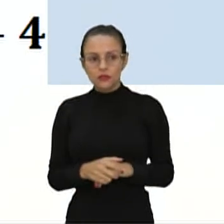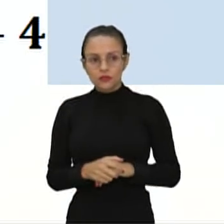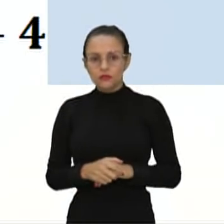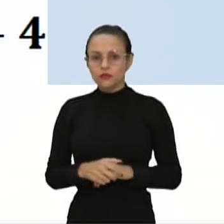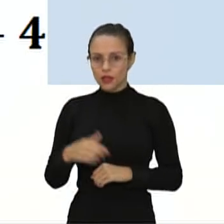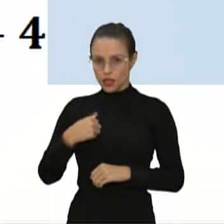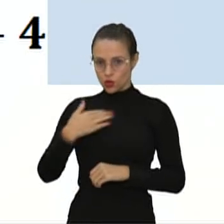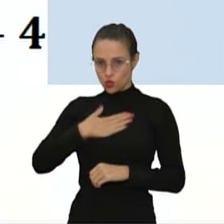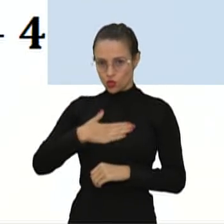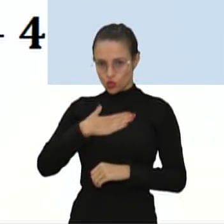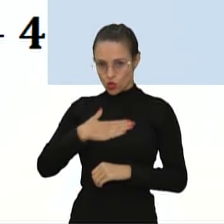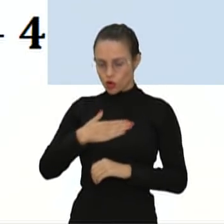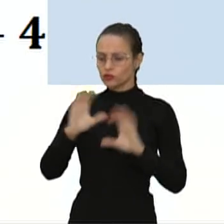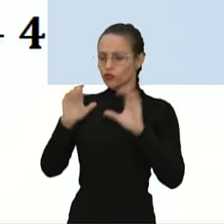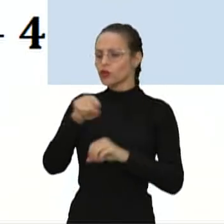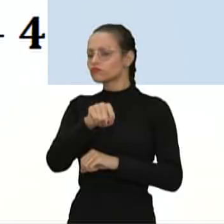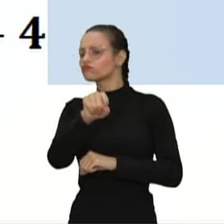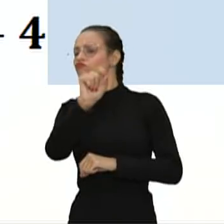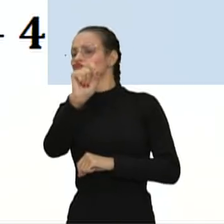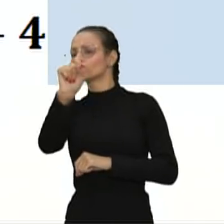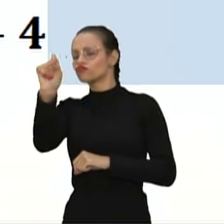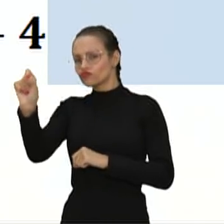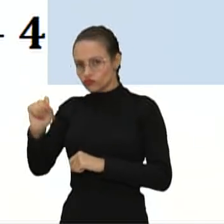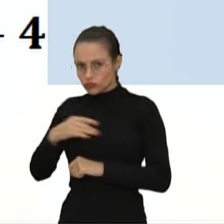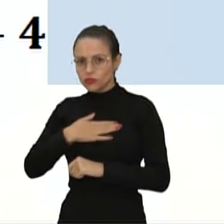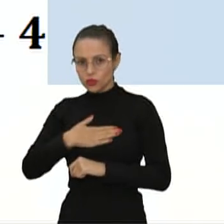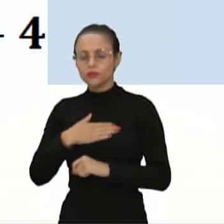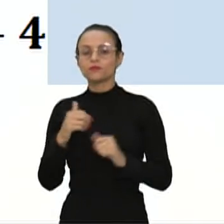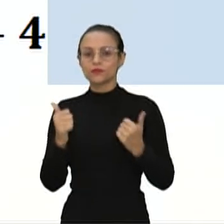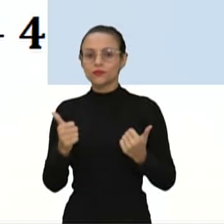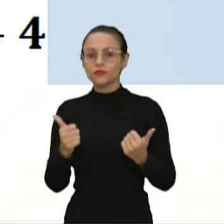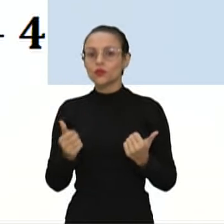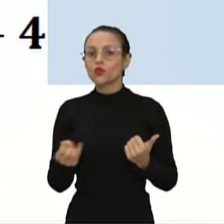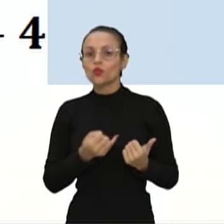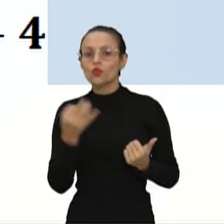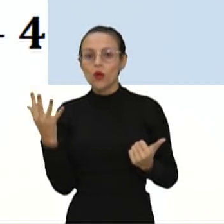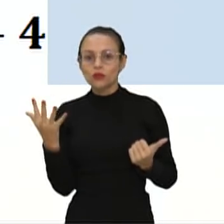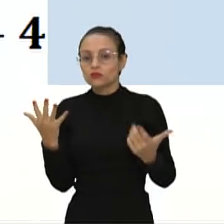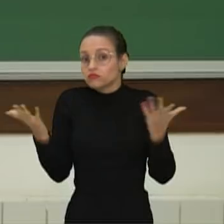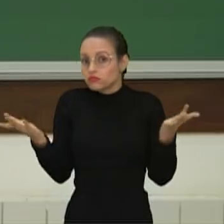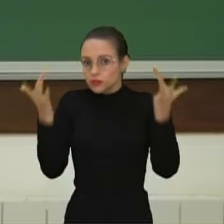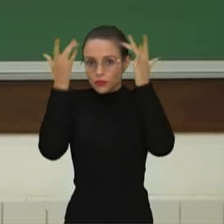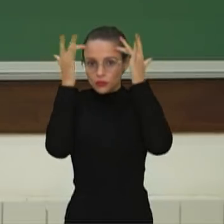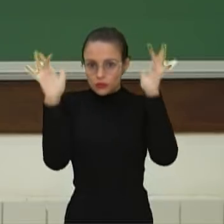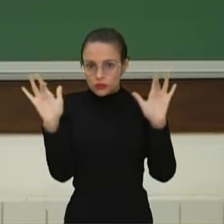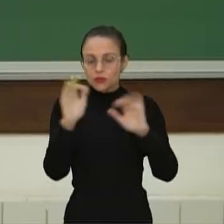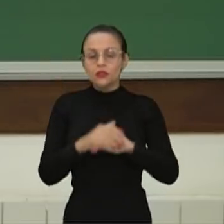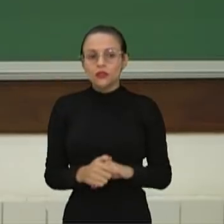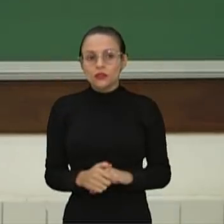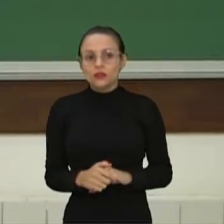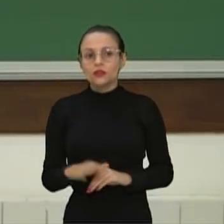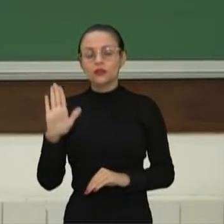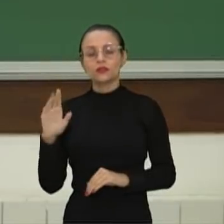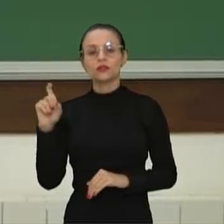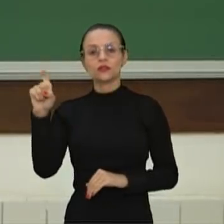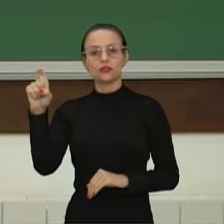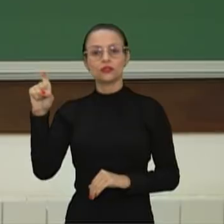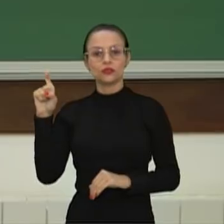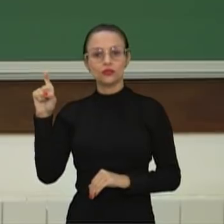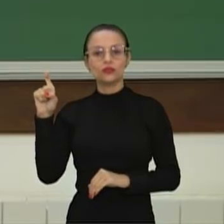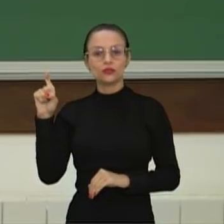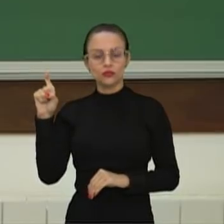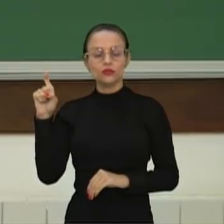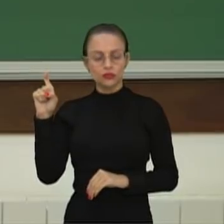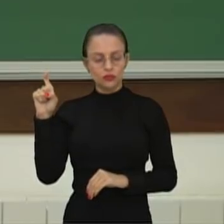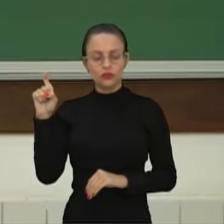Eu gosto de vôlei. O outro também gosto, Bom, qual é a quantidade? A gente não sabe, mas a gente usa, então,